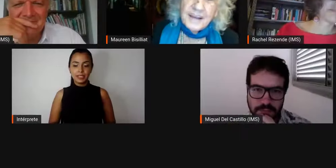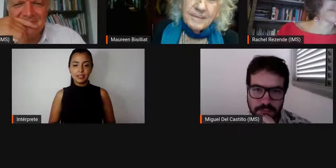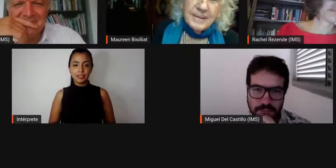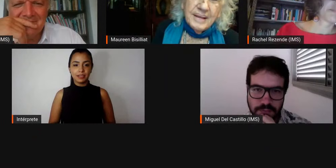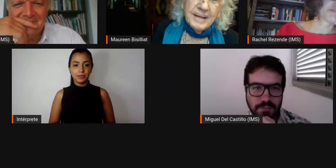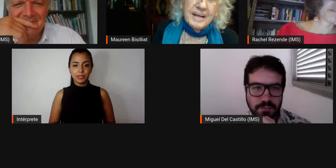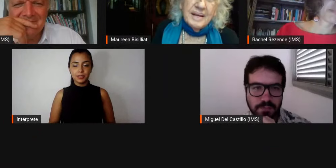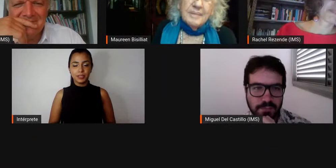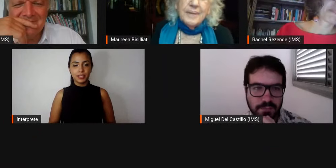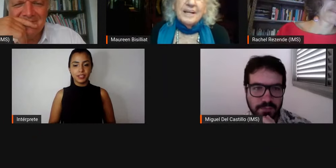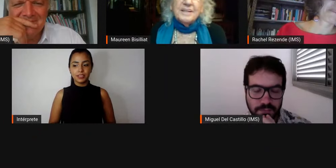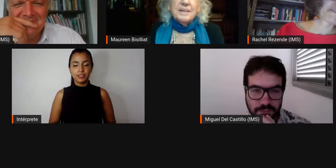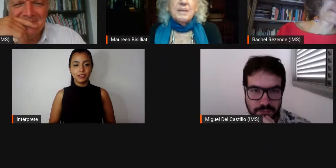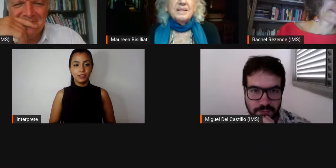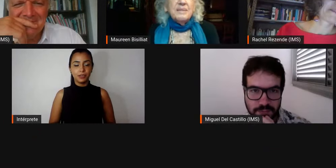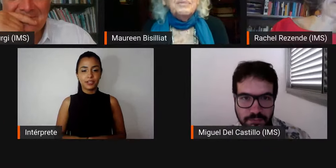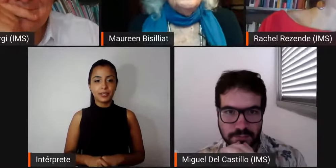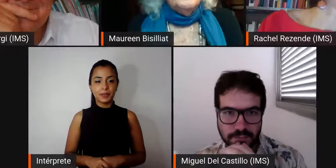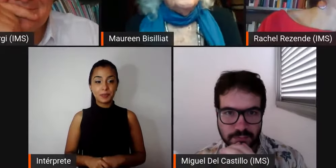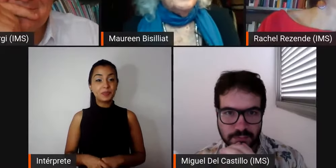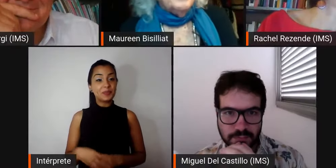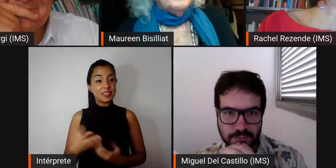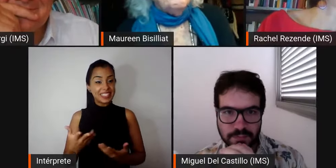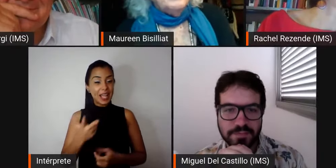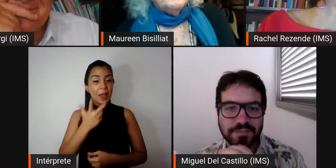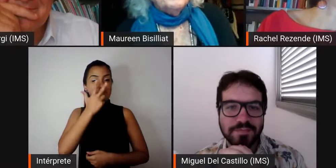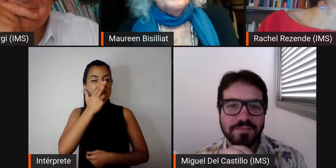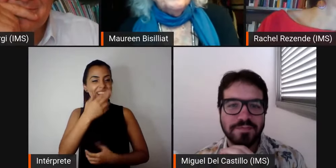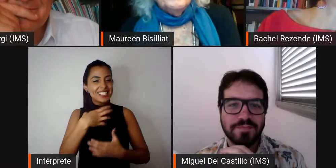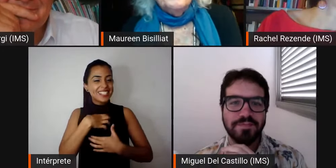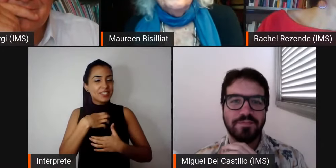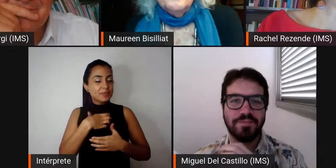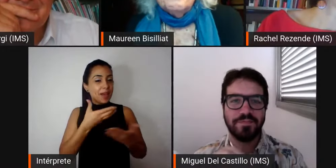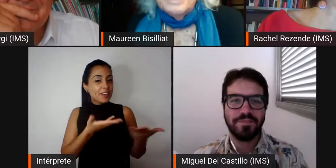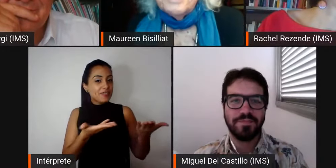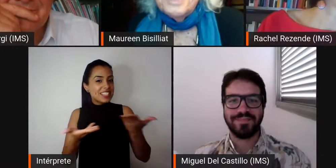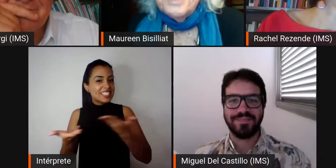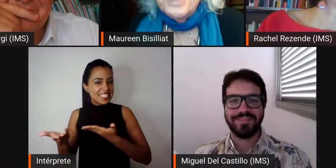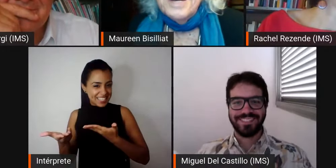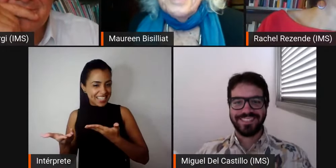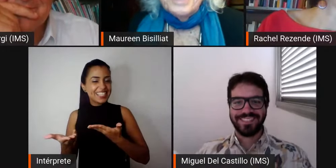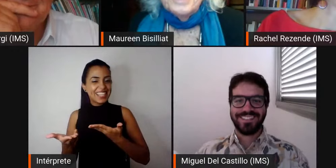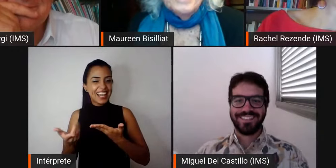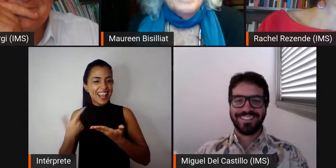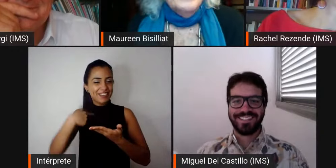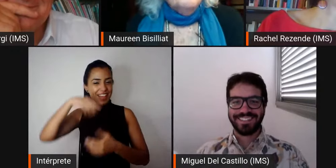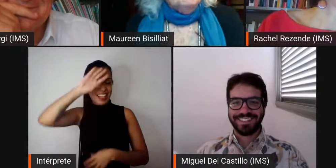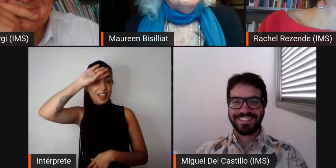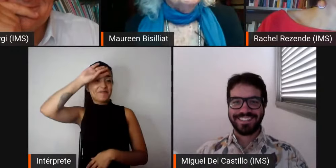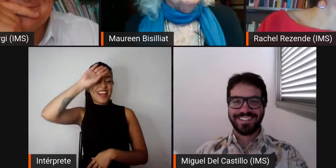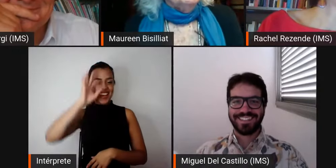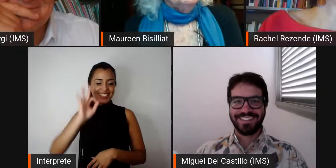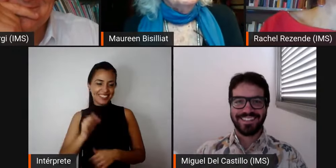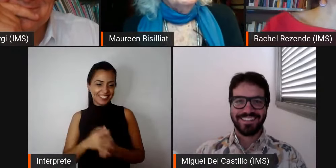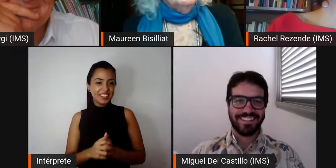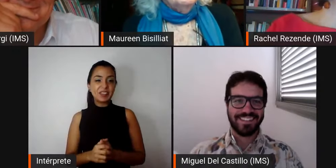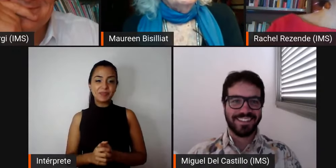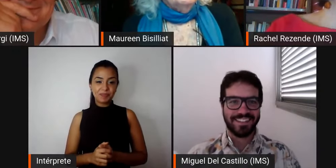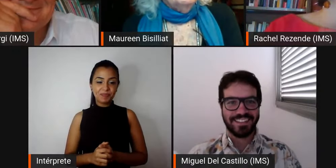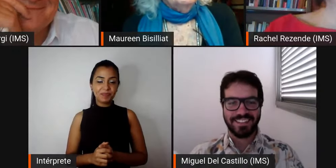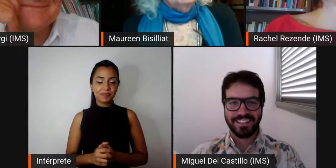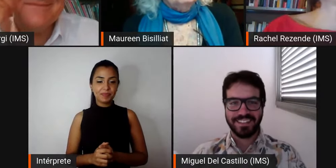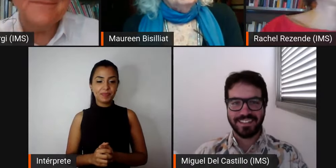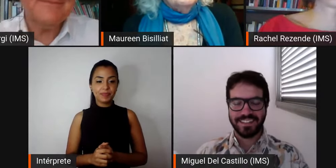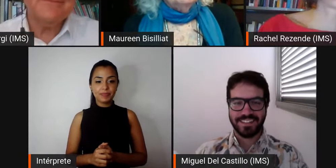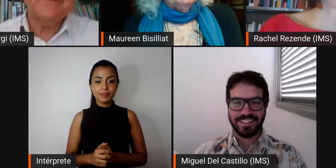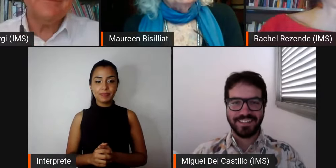Nossa, que coisa rápido. Inacreditável. É. Parece mais a visita da velha senhora de Duramat. Não? Parece.